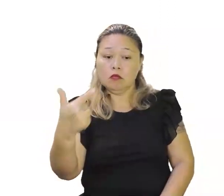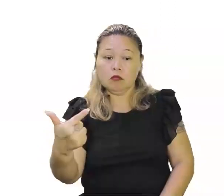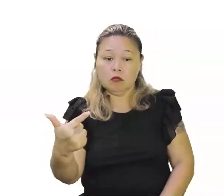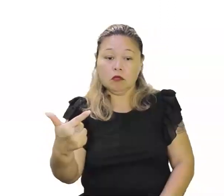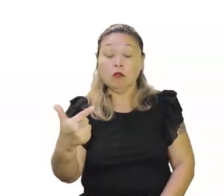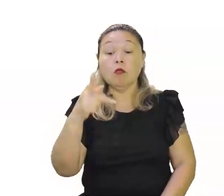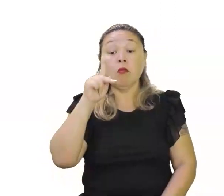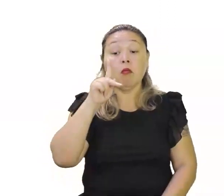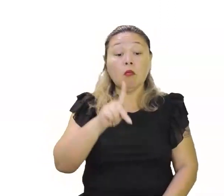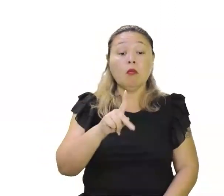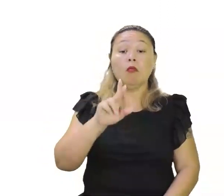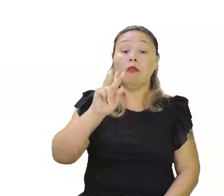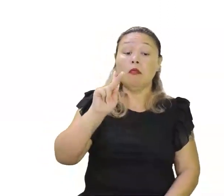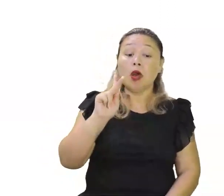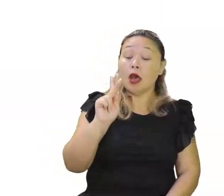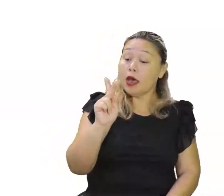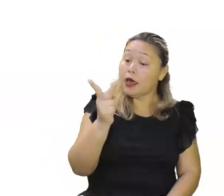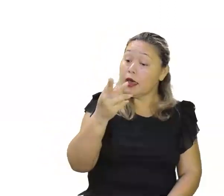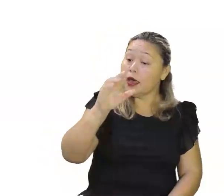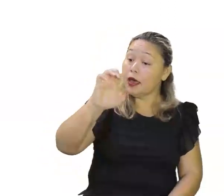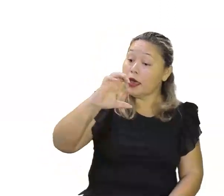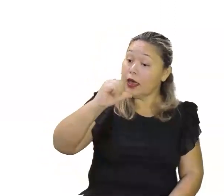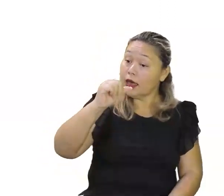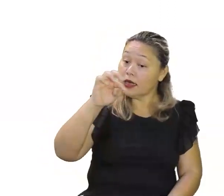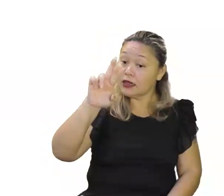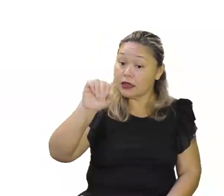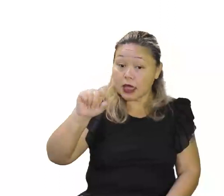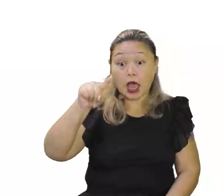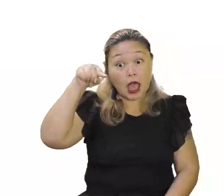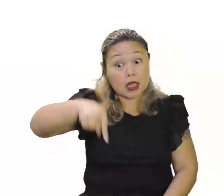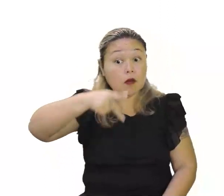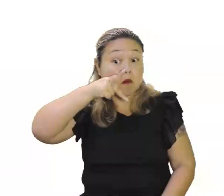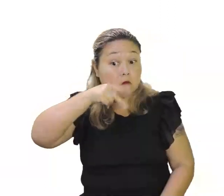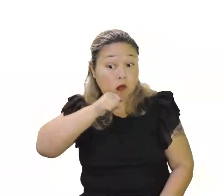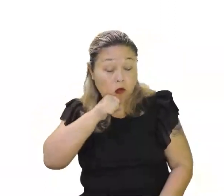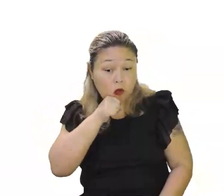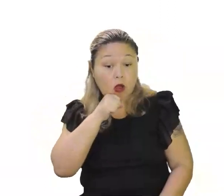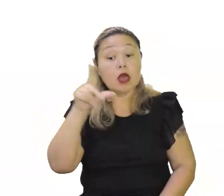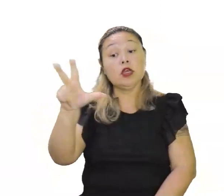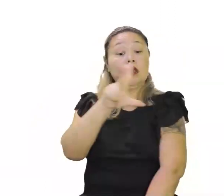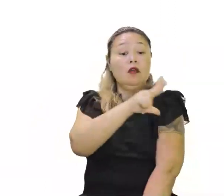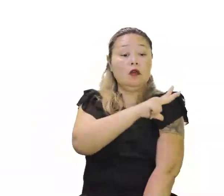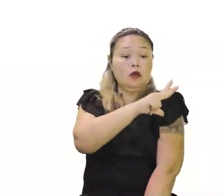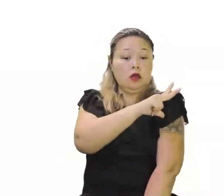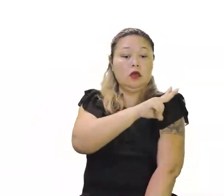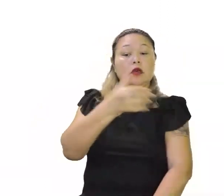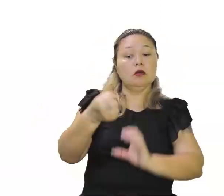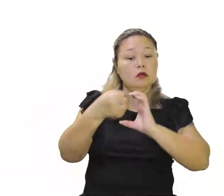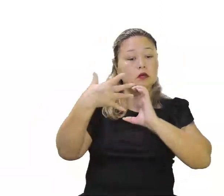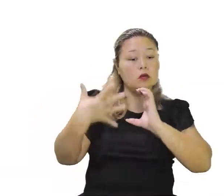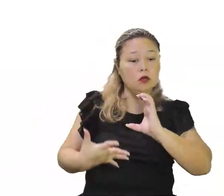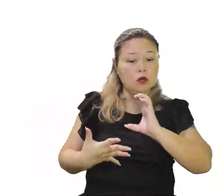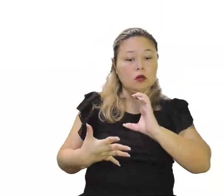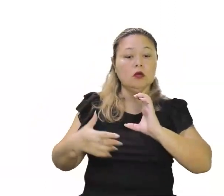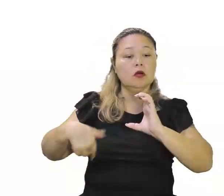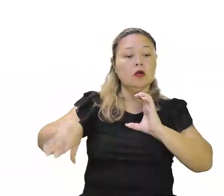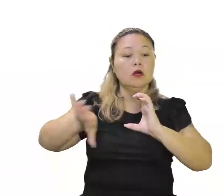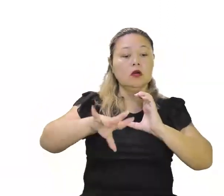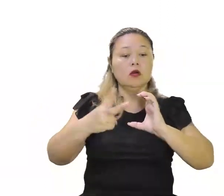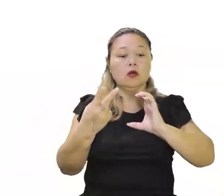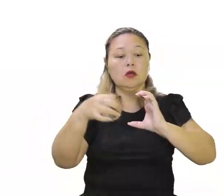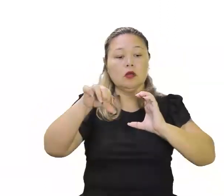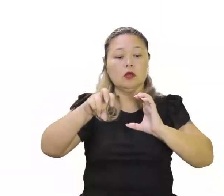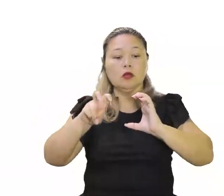2.067,32 por hectare. Isso em Porto Velho. Já em Vilhena, com essas características, o valor da terra varia de R$